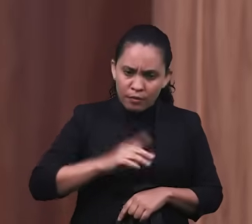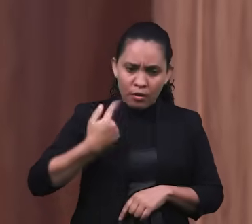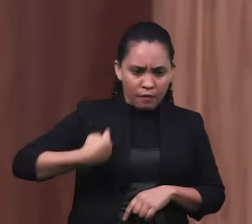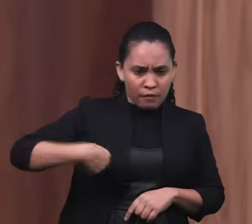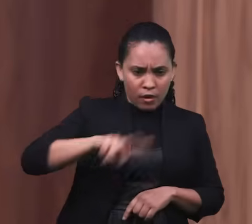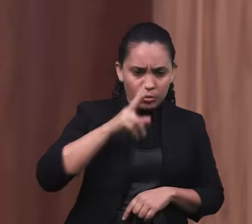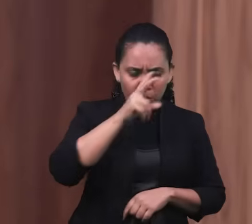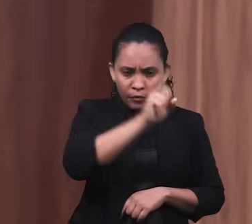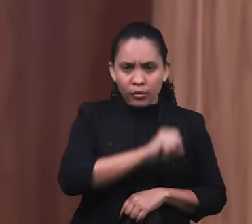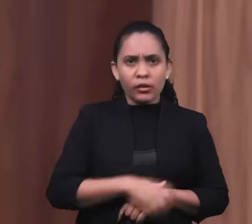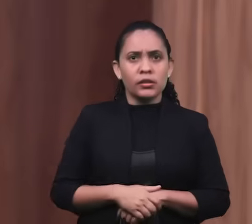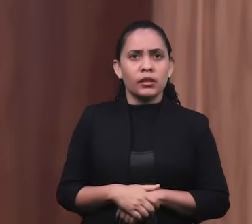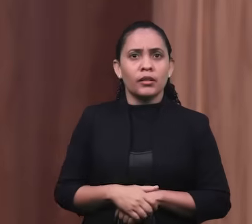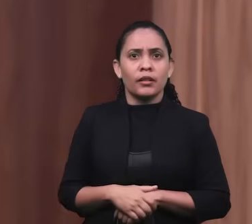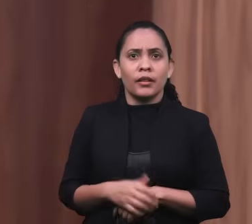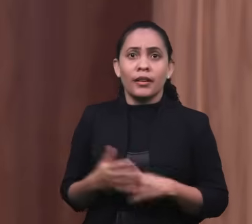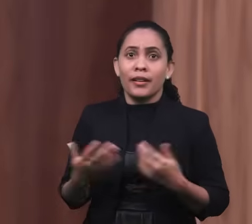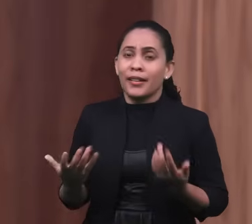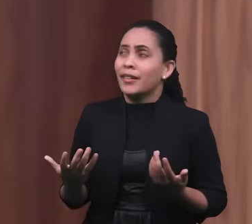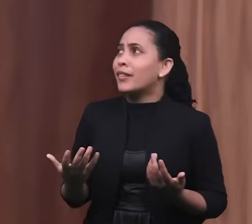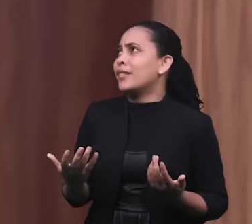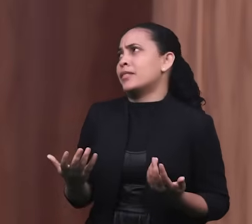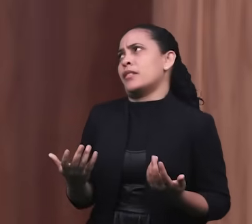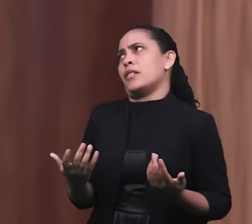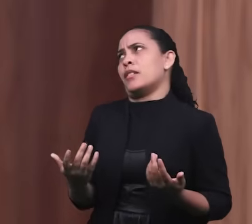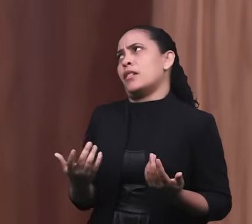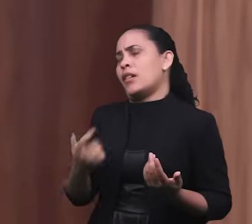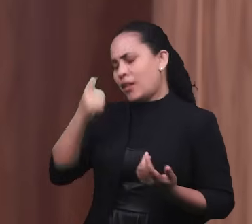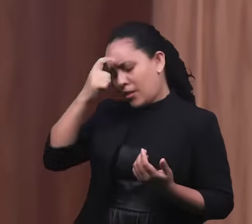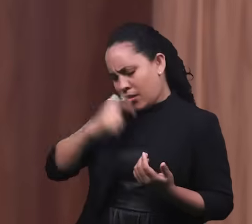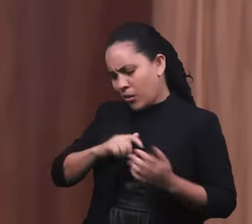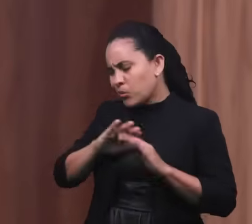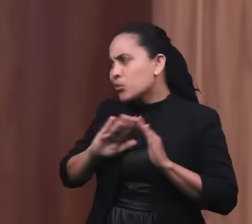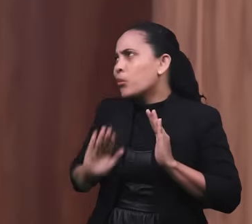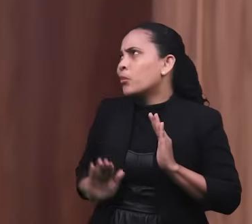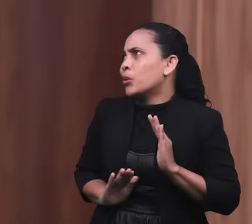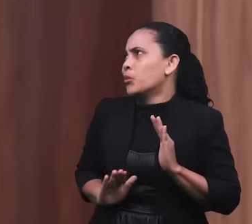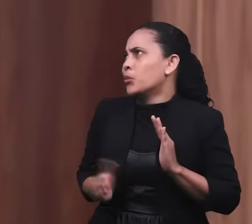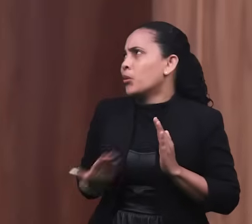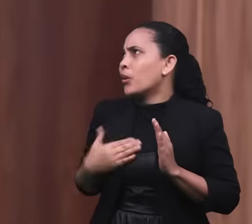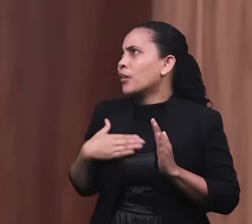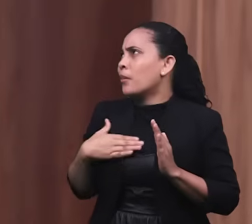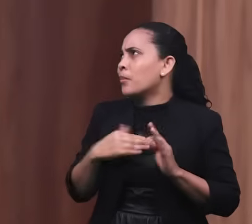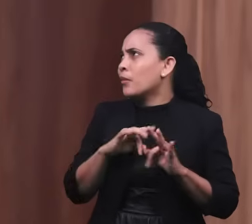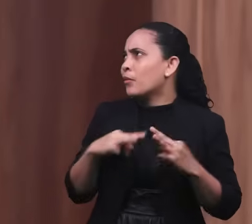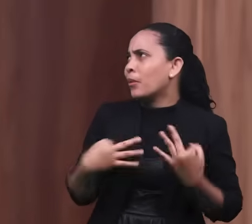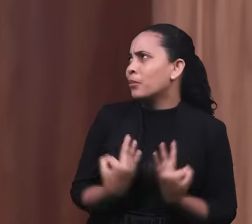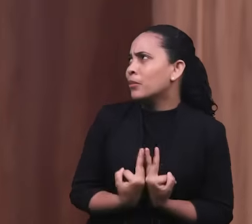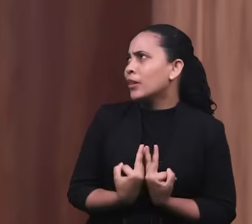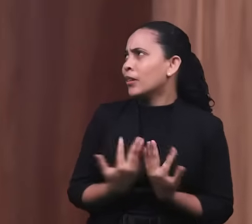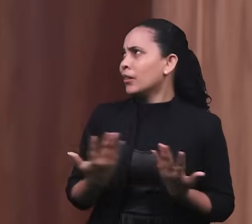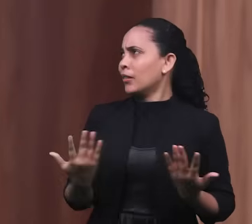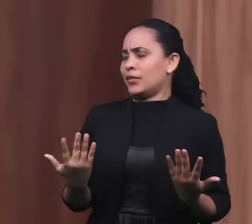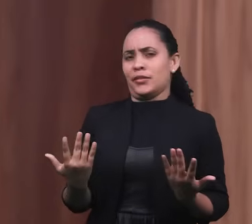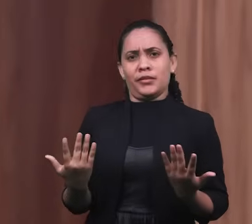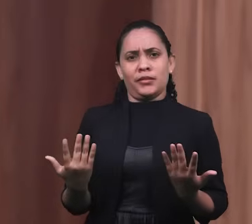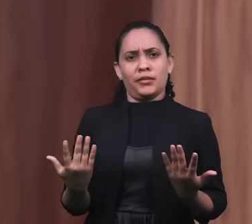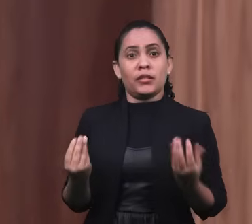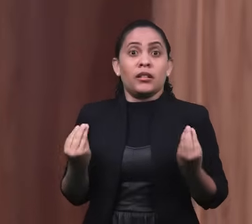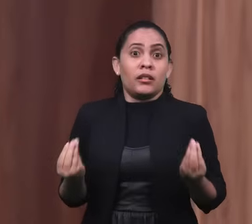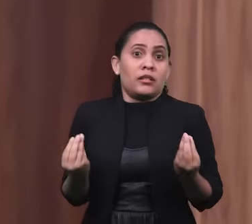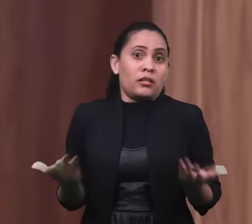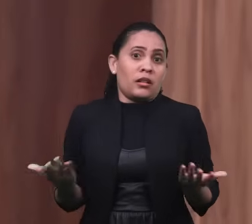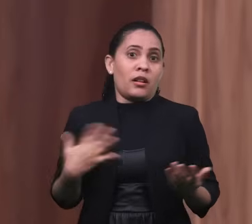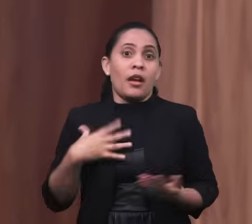E Gideão, ele retruca dizendo assim, eu sou o menor de todos, sou o menor da casa do meu pai. Então, onde que estava na